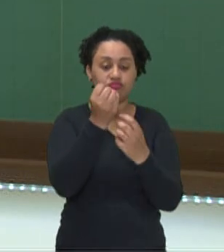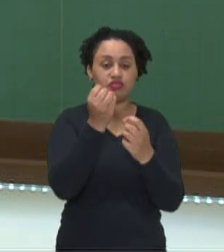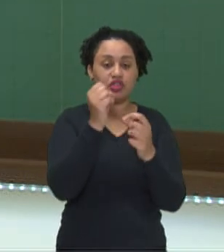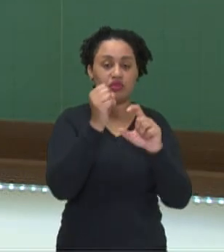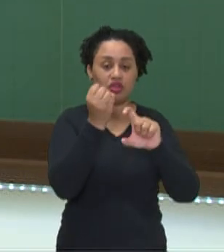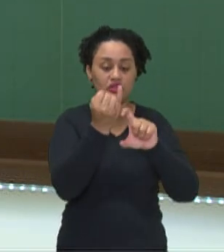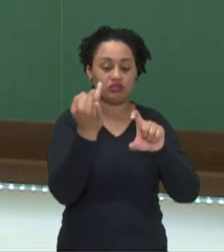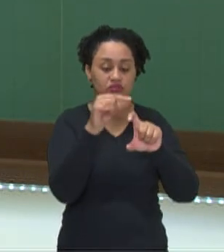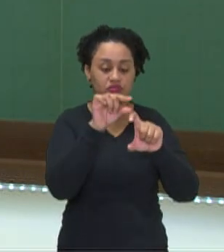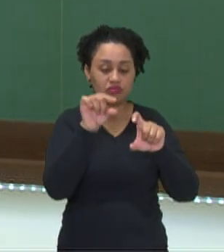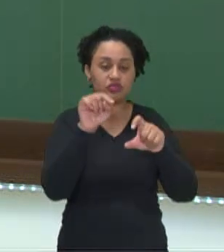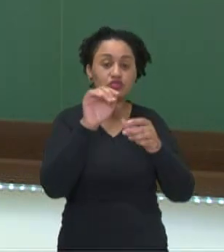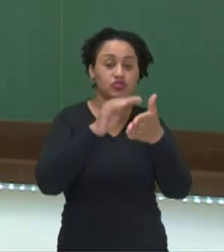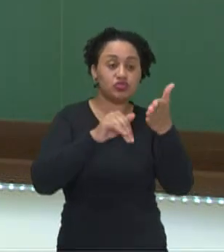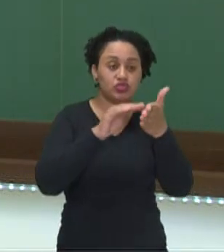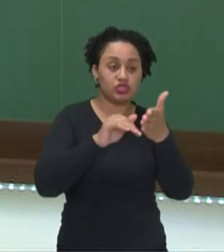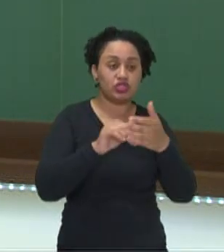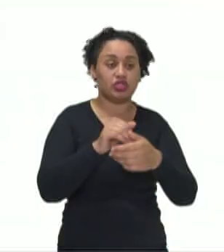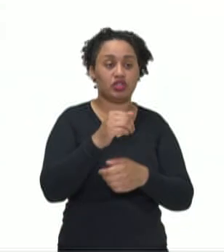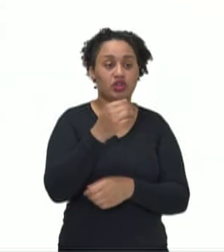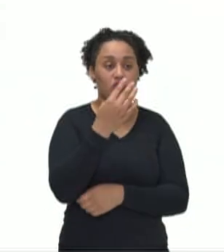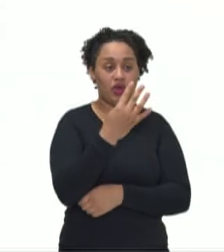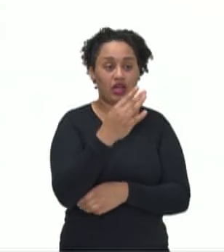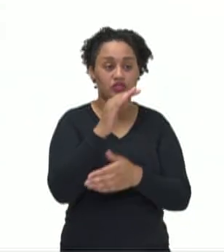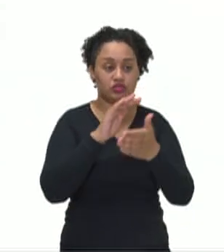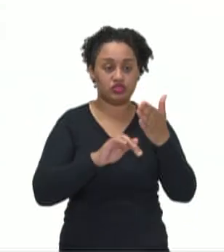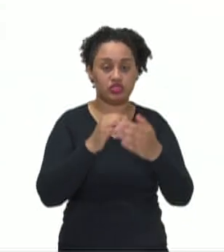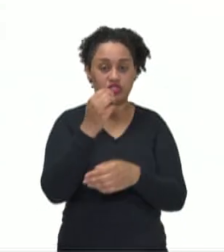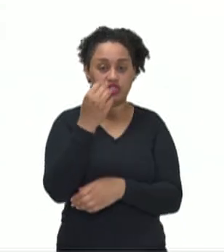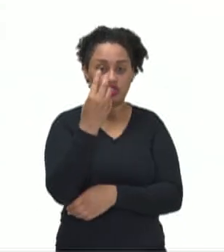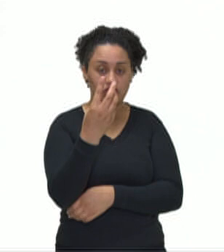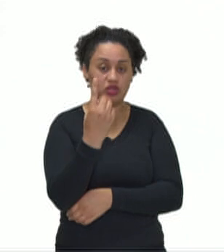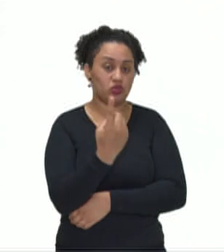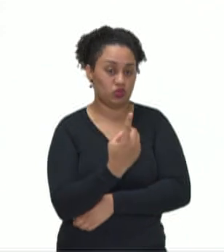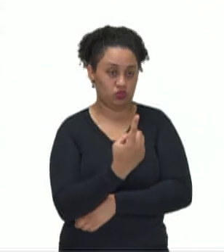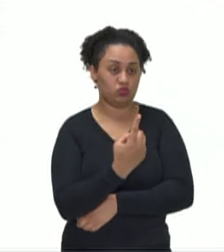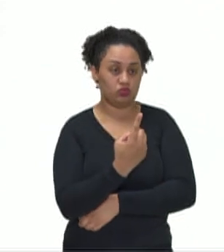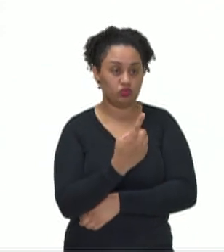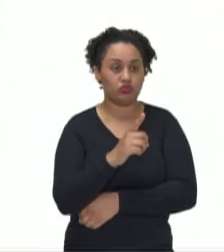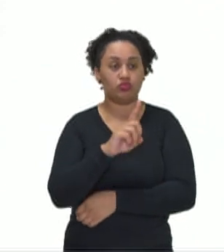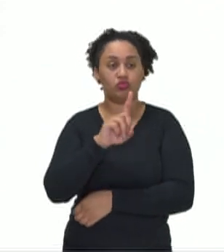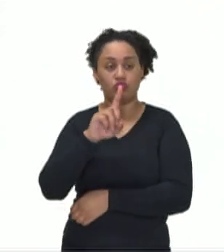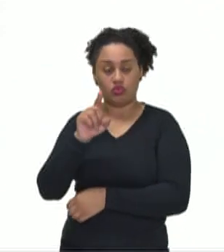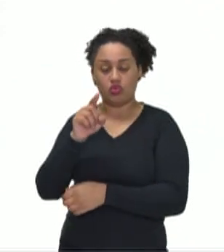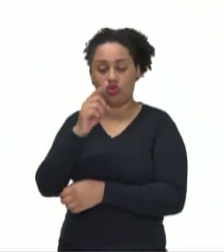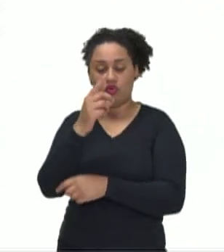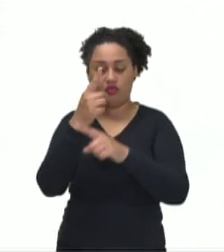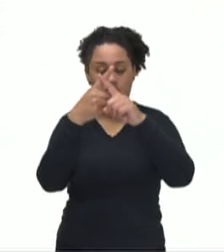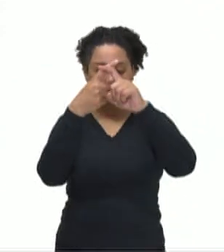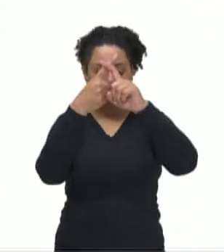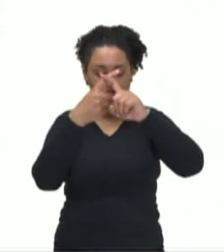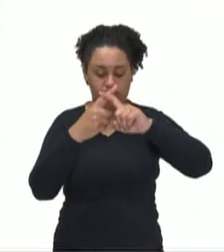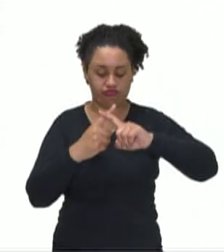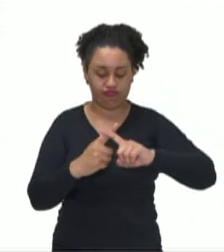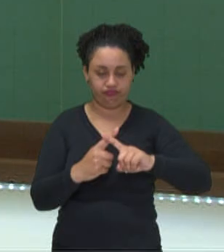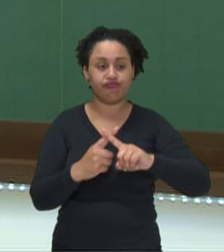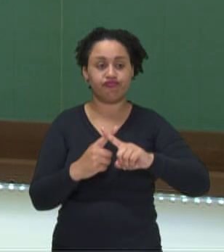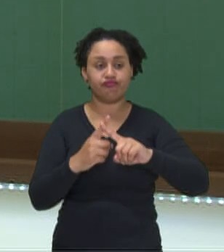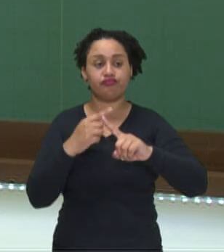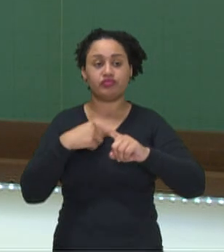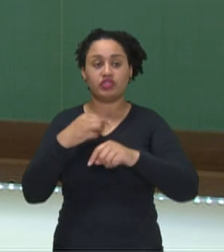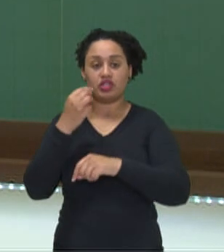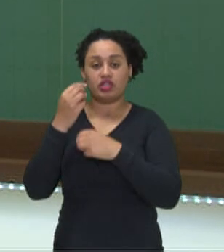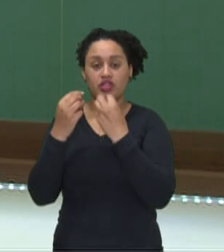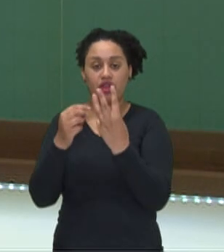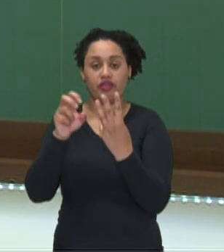3 elevado à quarta dividido a 3 elevado ao cubo, 3 à primeira. Abaixo o sinal de vezes. 3